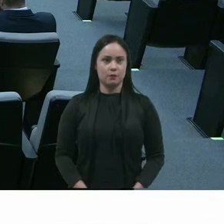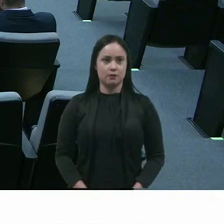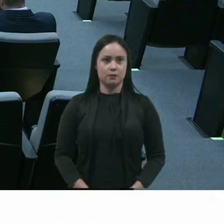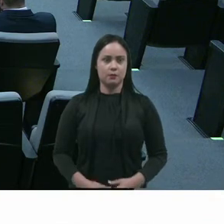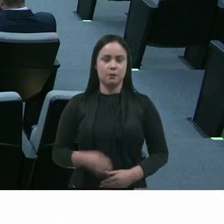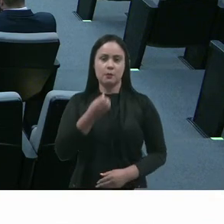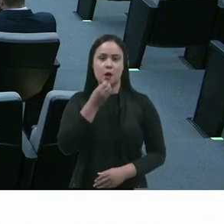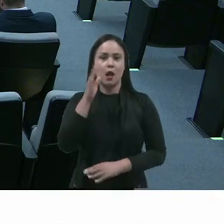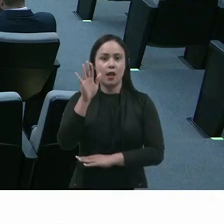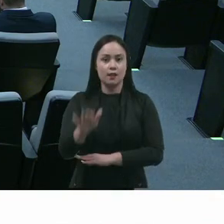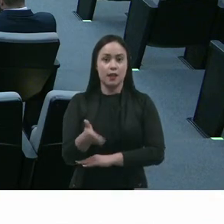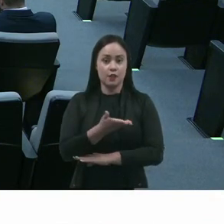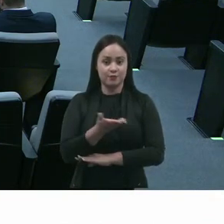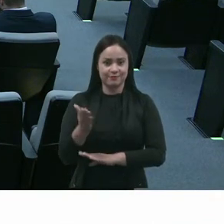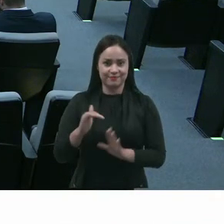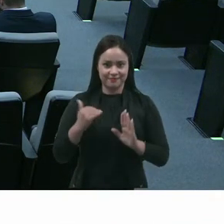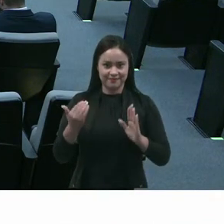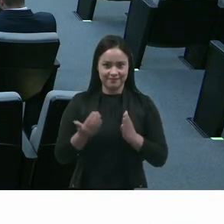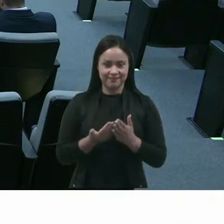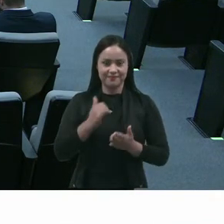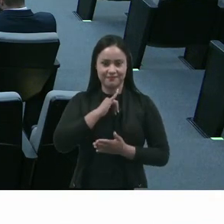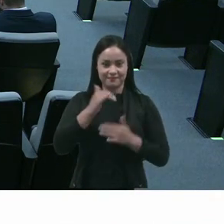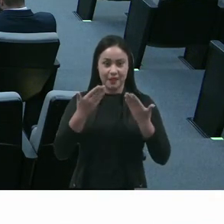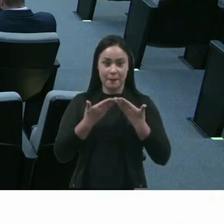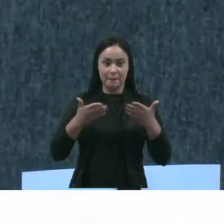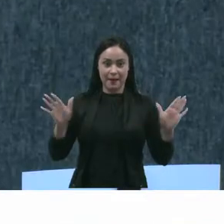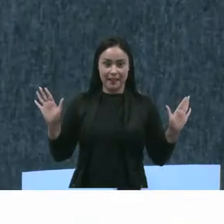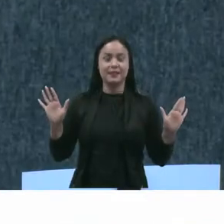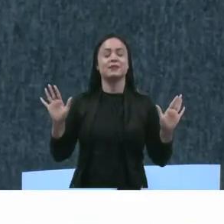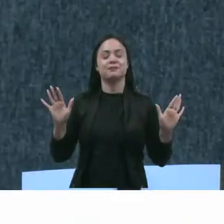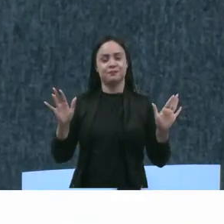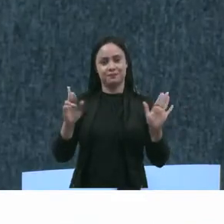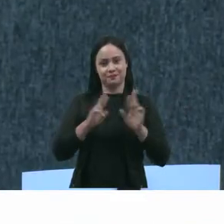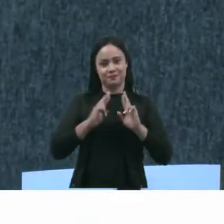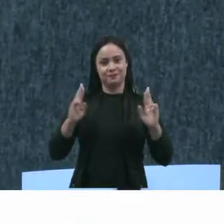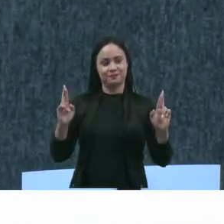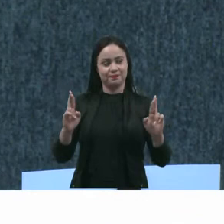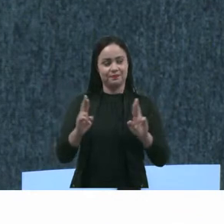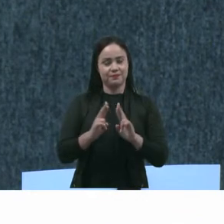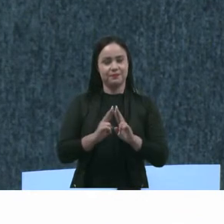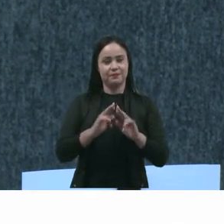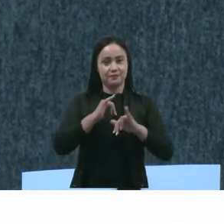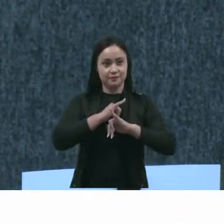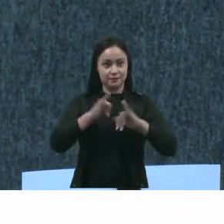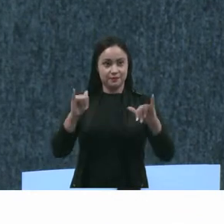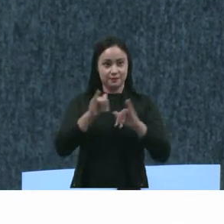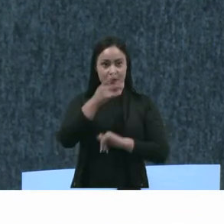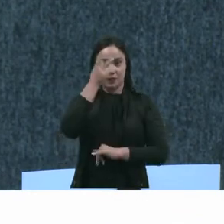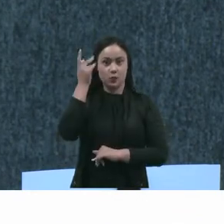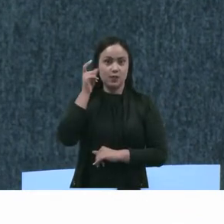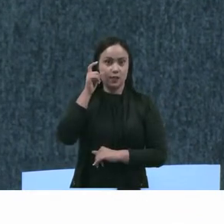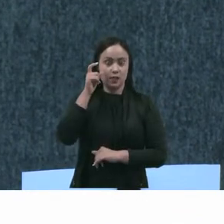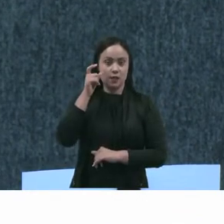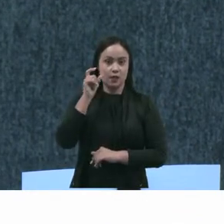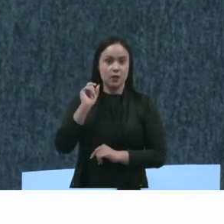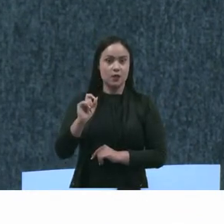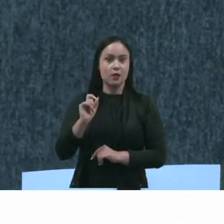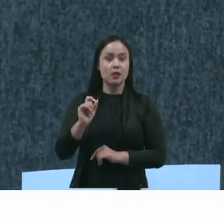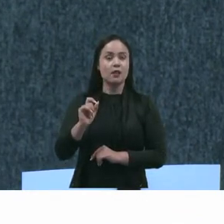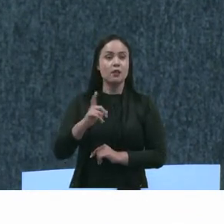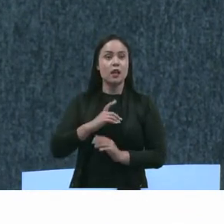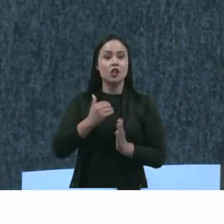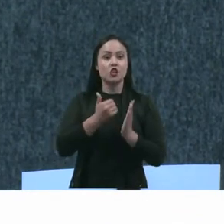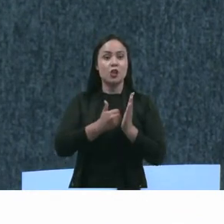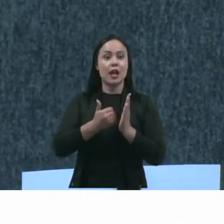a todos. Declaro reaberta a sessão e aviso aos interessados que foram